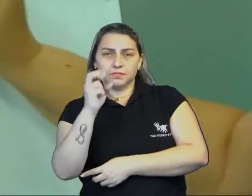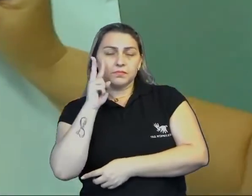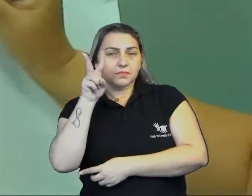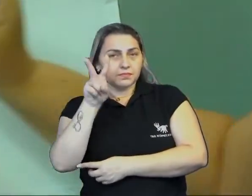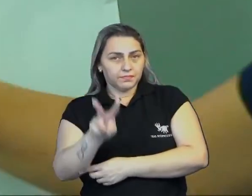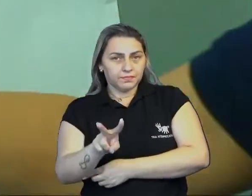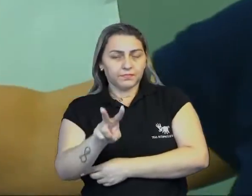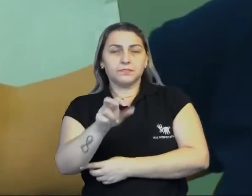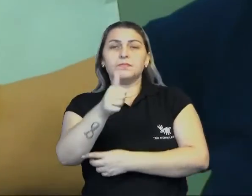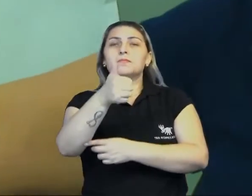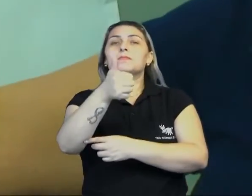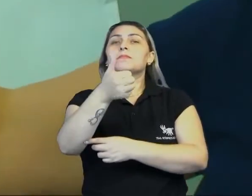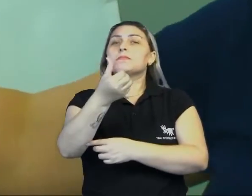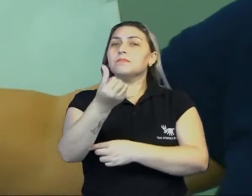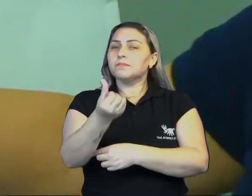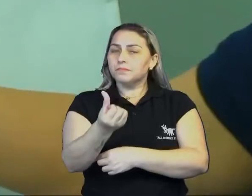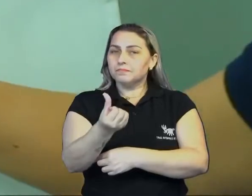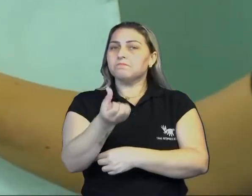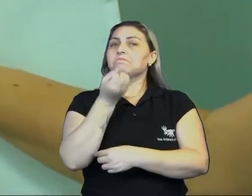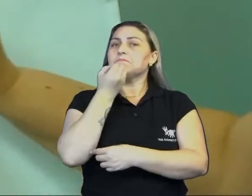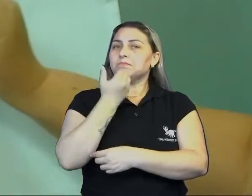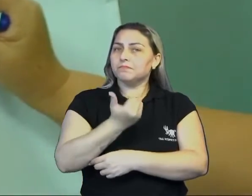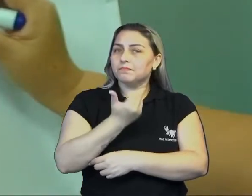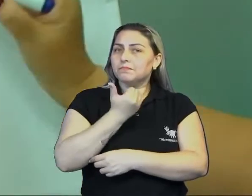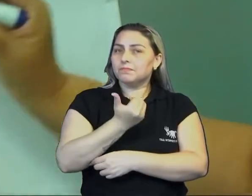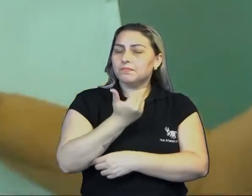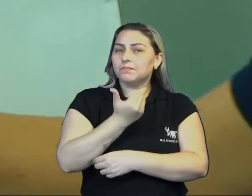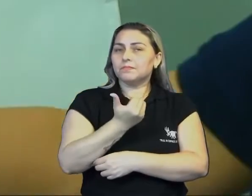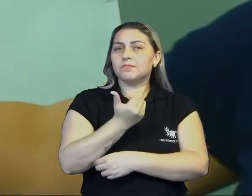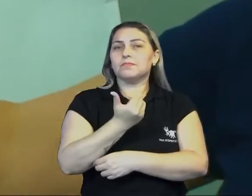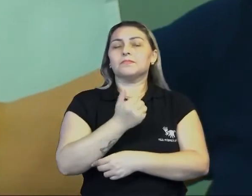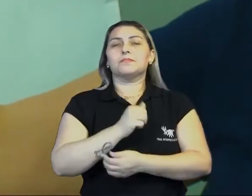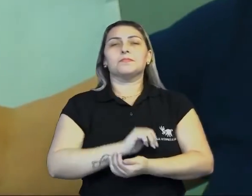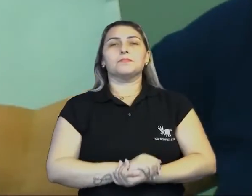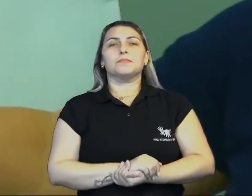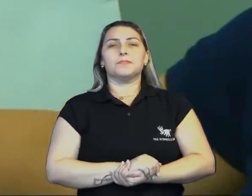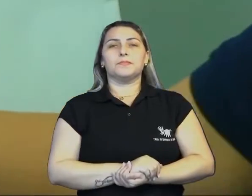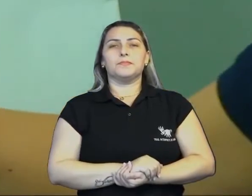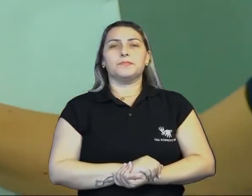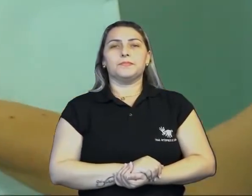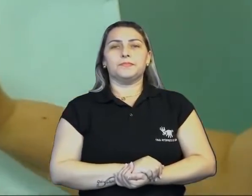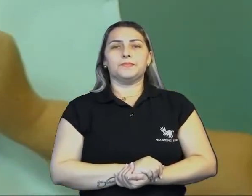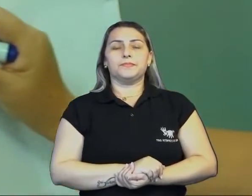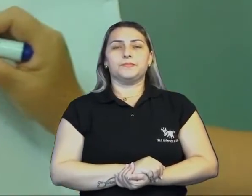aqui? Ah, muito bem, ele tem 16